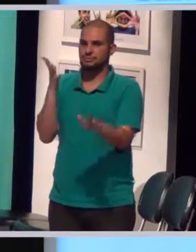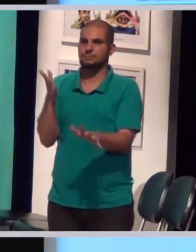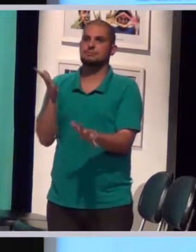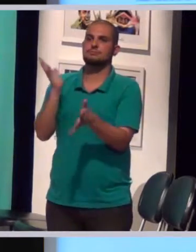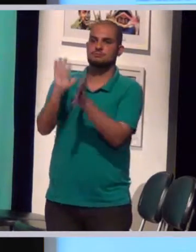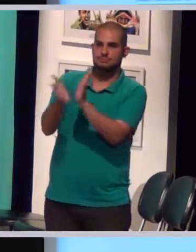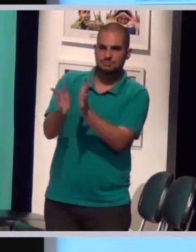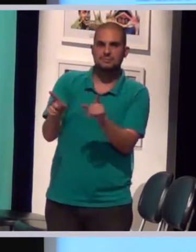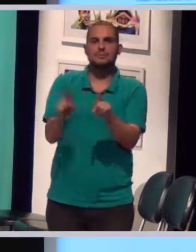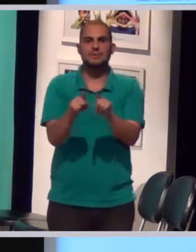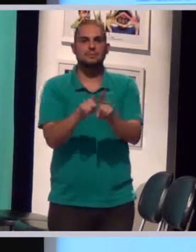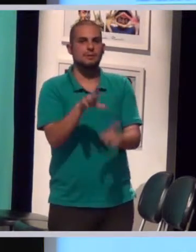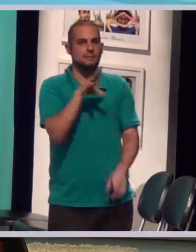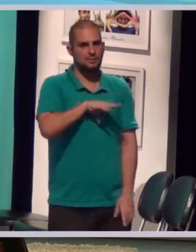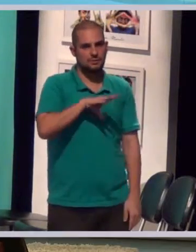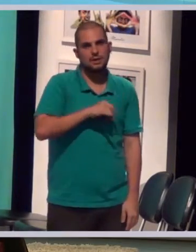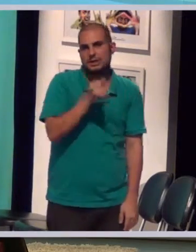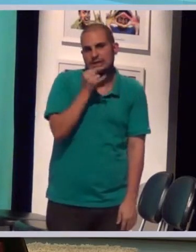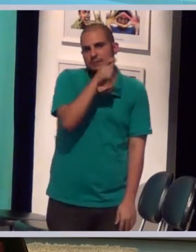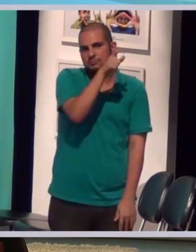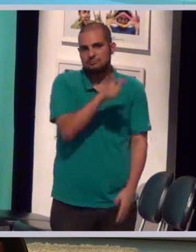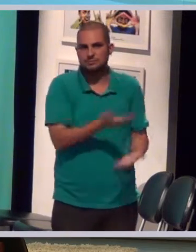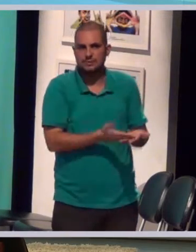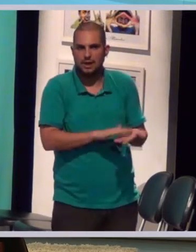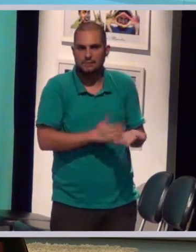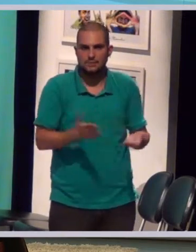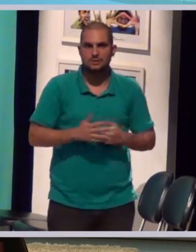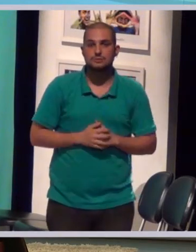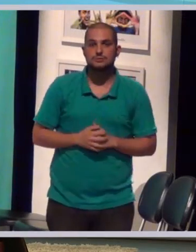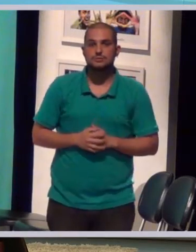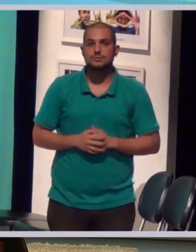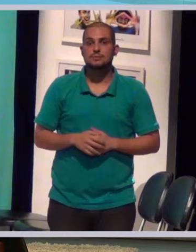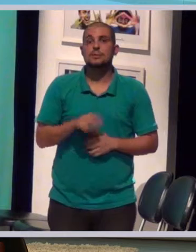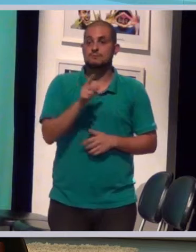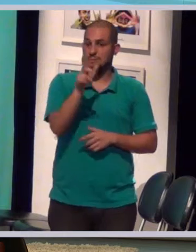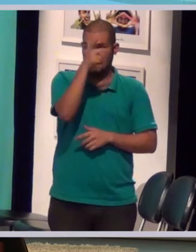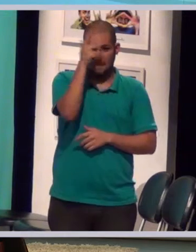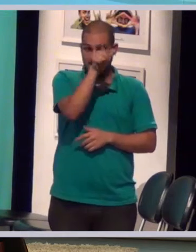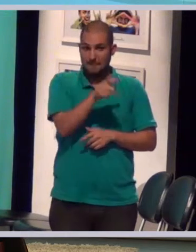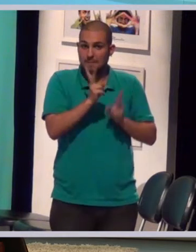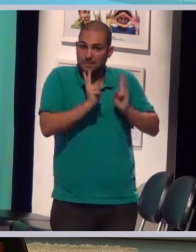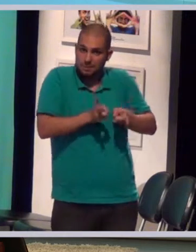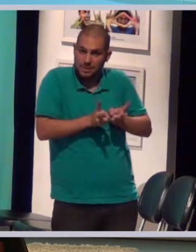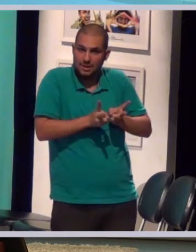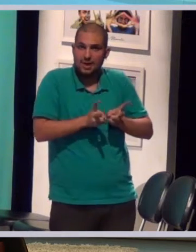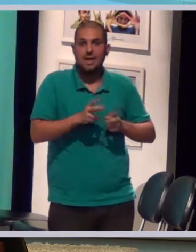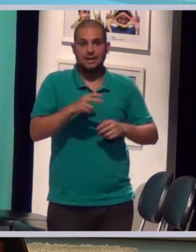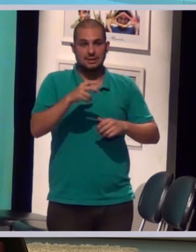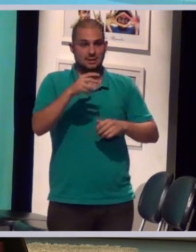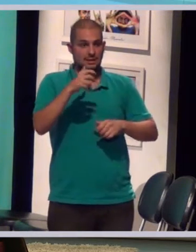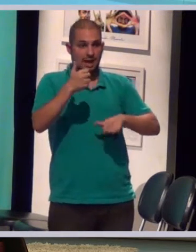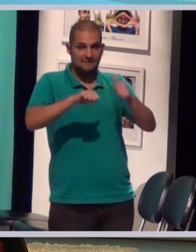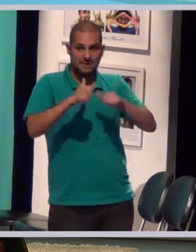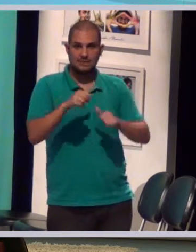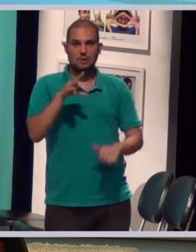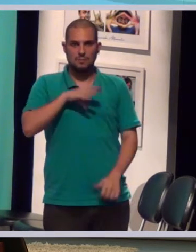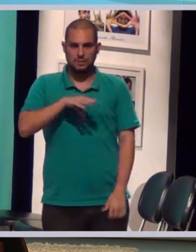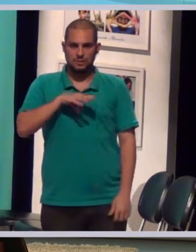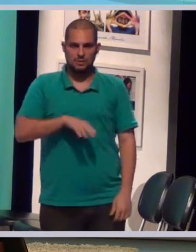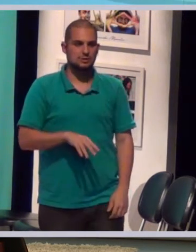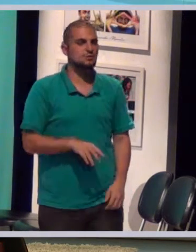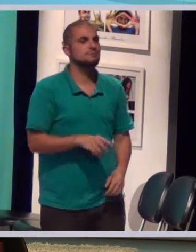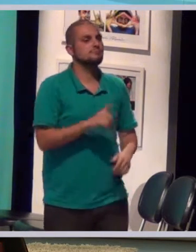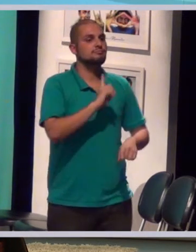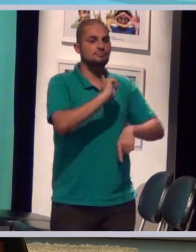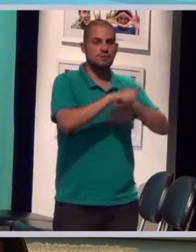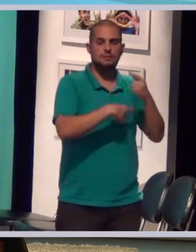os intérpretes, por exemplo. E uma mesma pessoa, quando o teste foi aplicado em língua de sinais, teve um SPAN. O mesmo